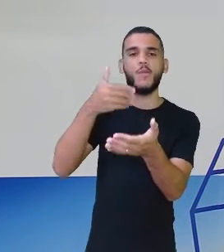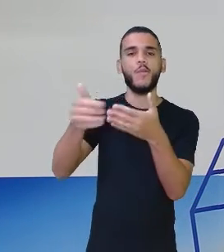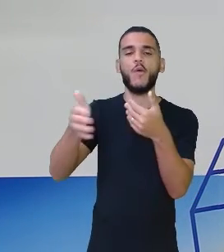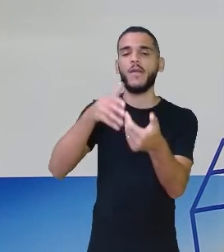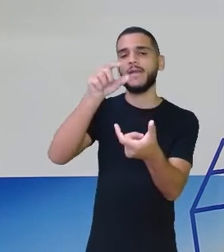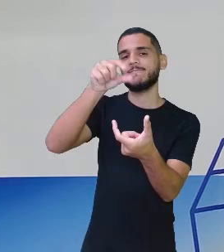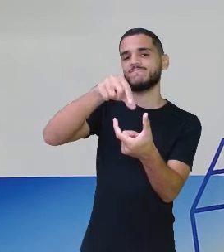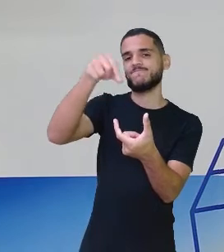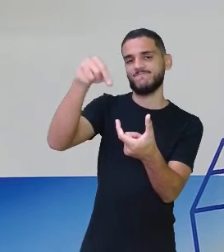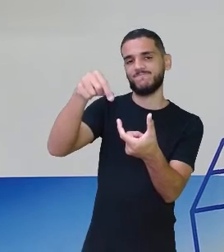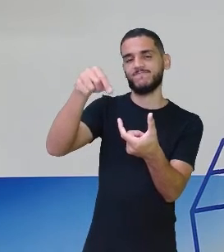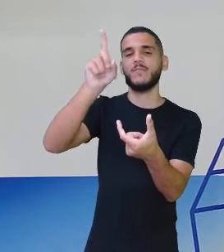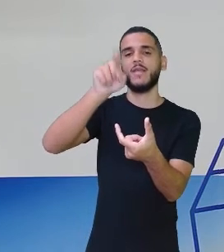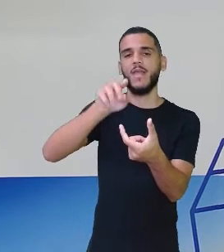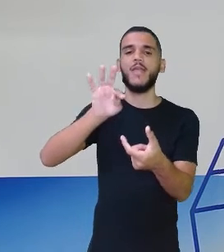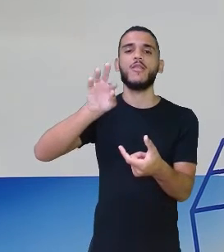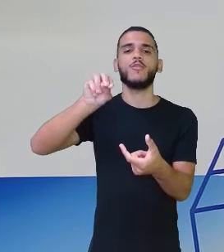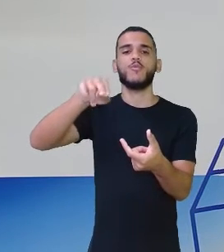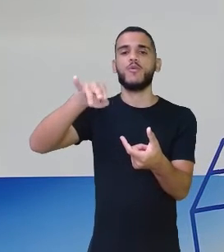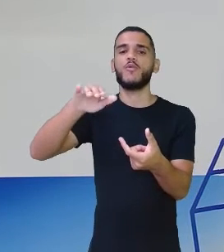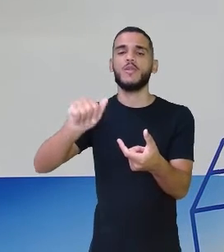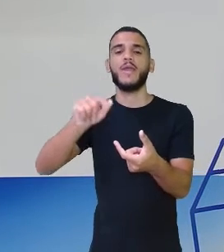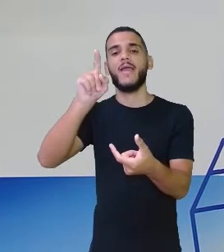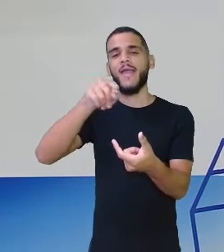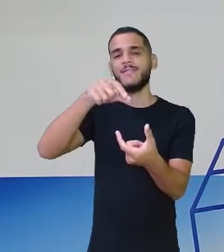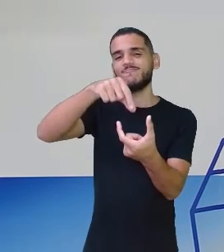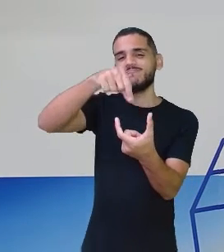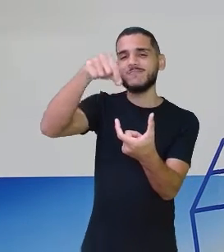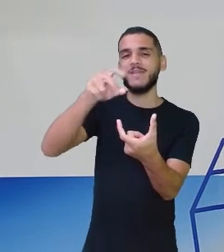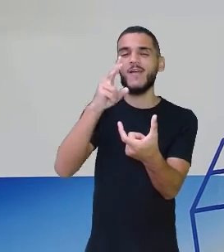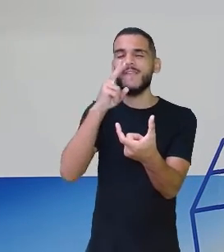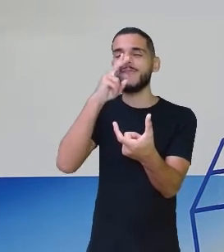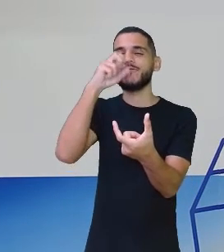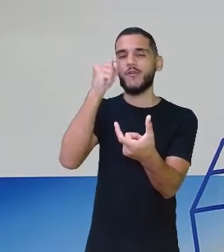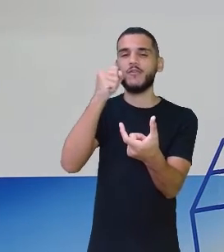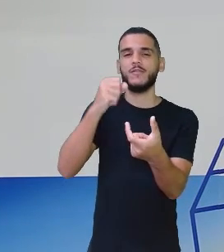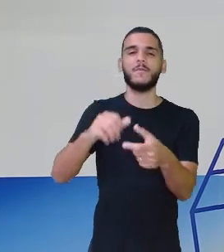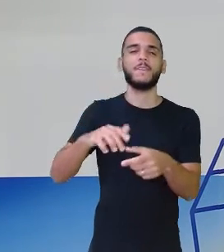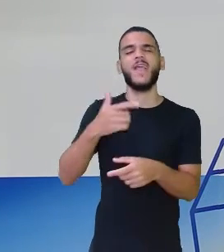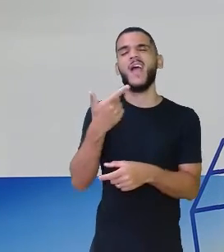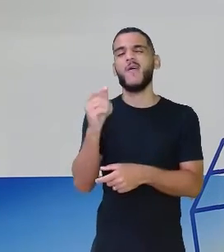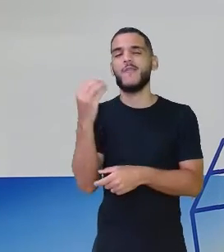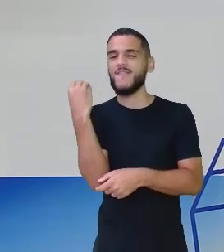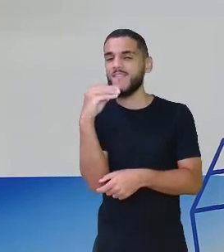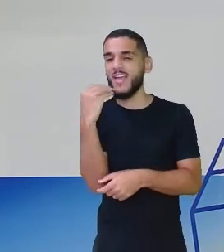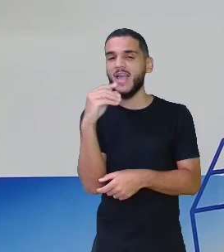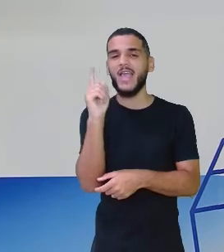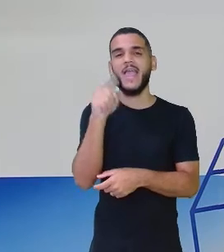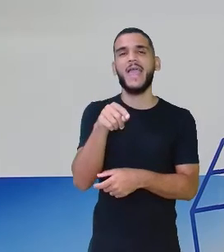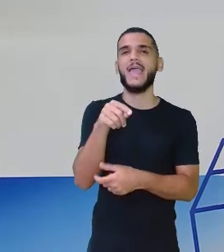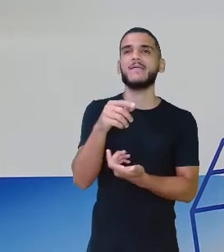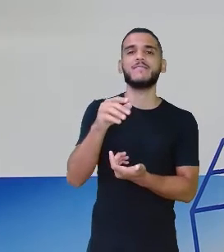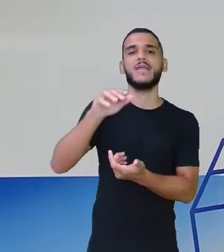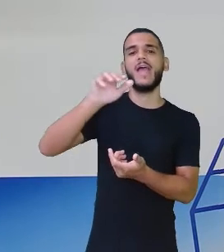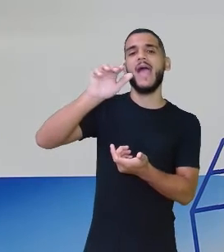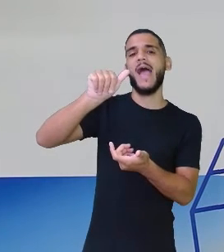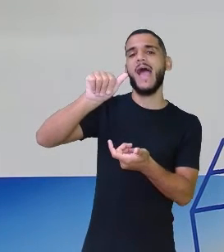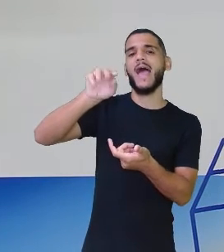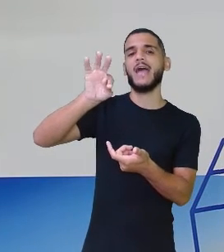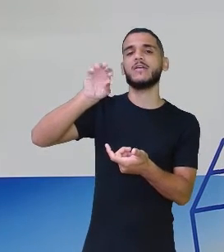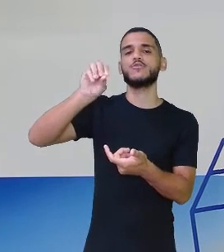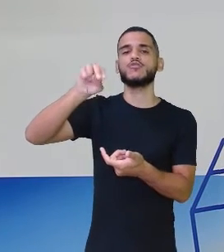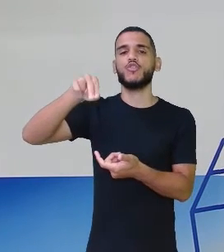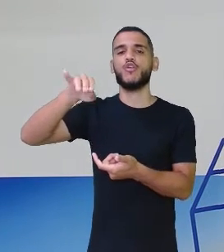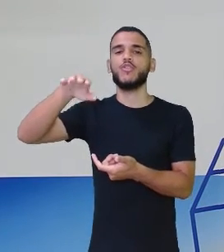a sílaba tônica, a sílaba mais forte. A sílaba mais fraca a gente chama de sílaba átona.